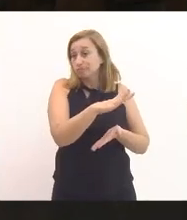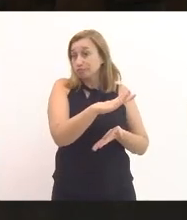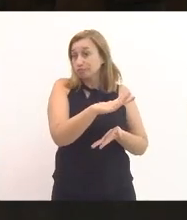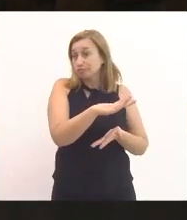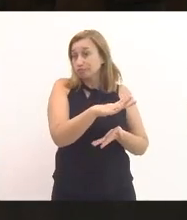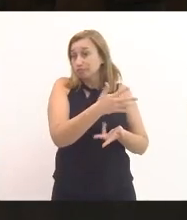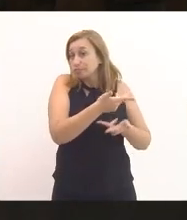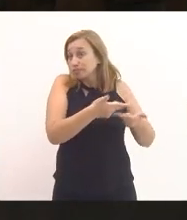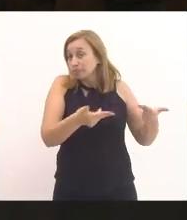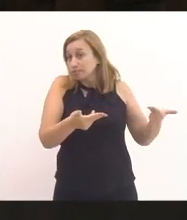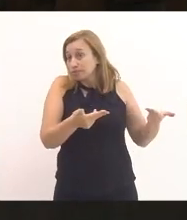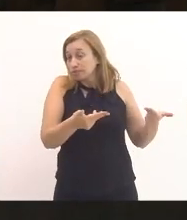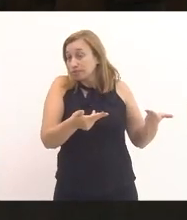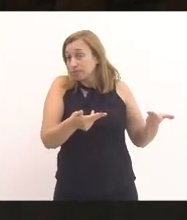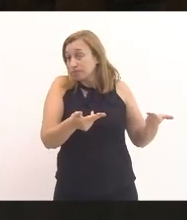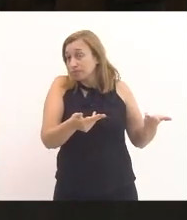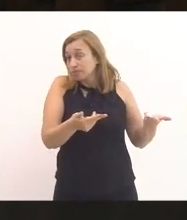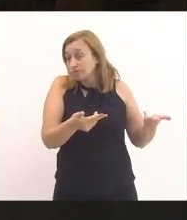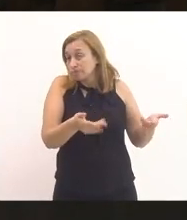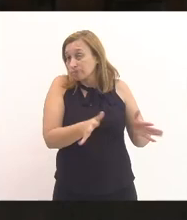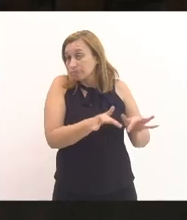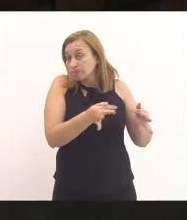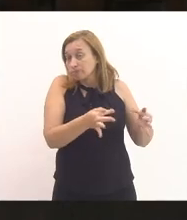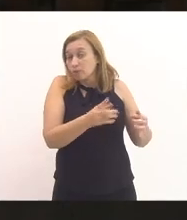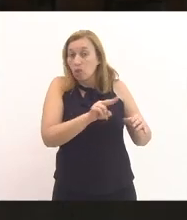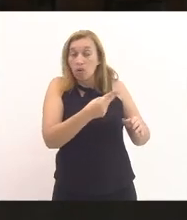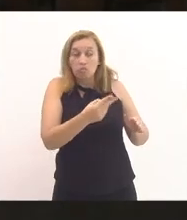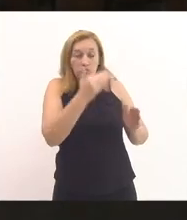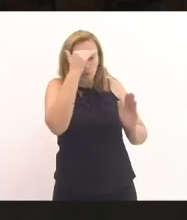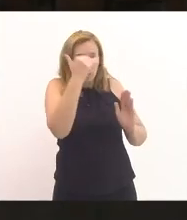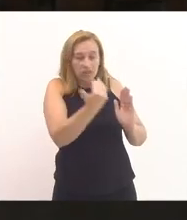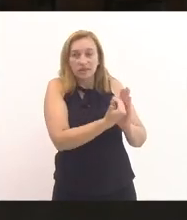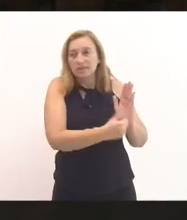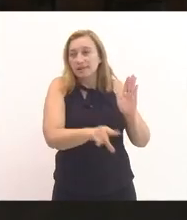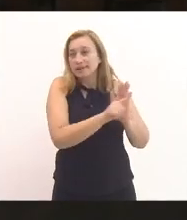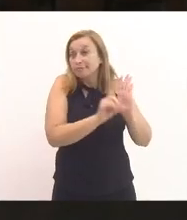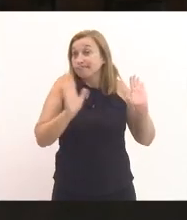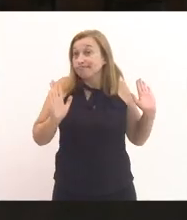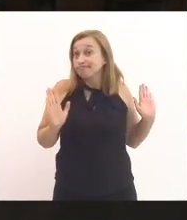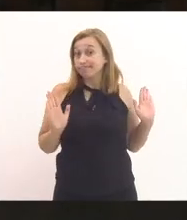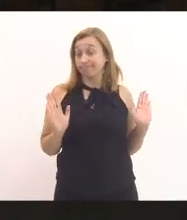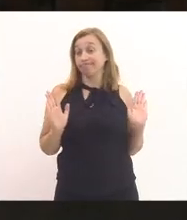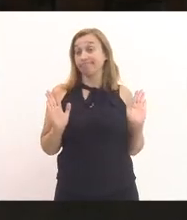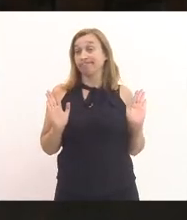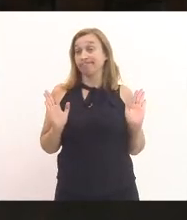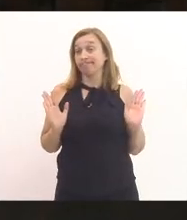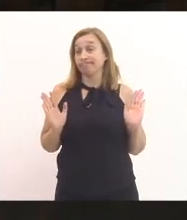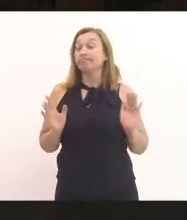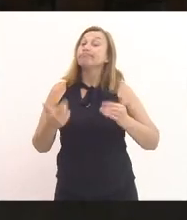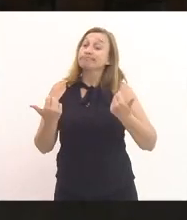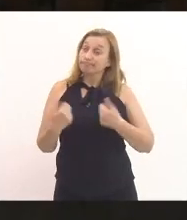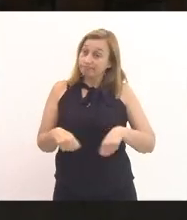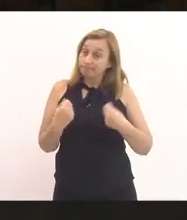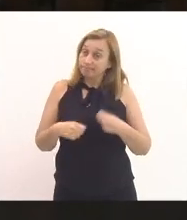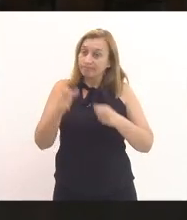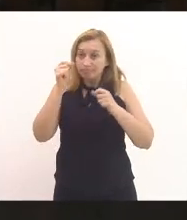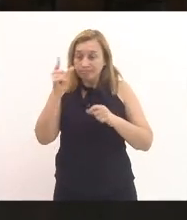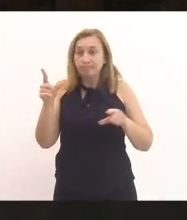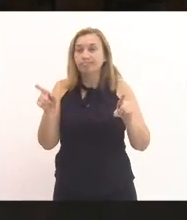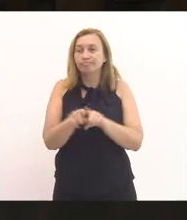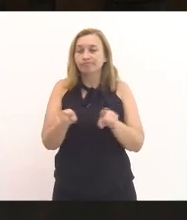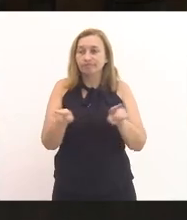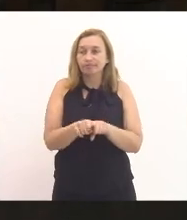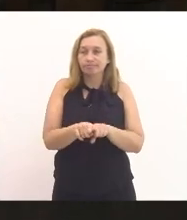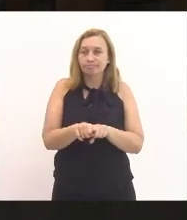pelas coisas mais banais ou por estar cumprindo suas funções nós precisamos acordar